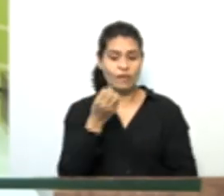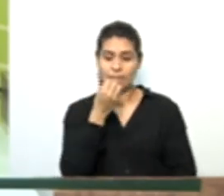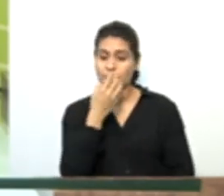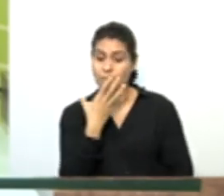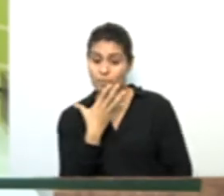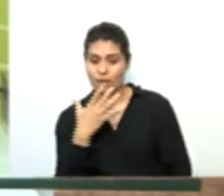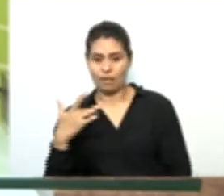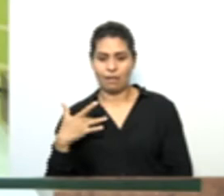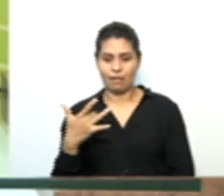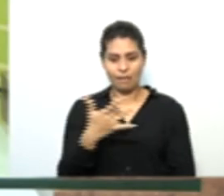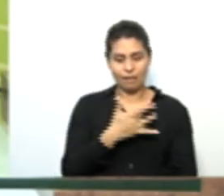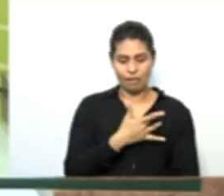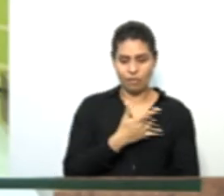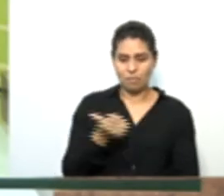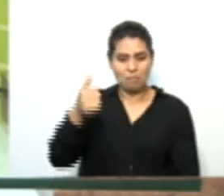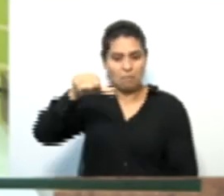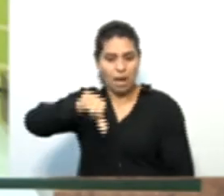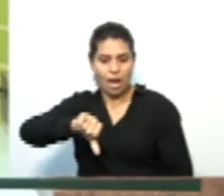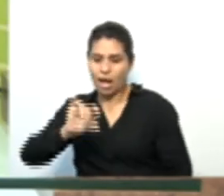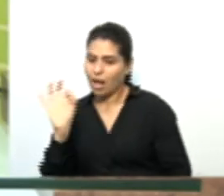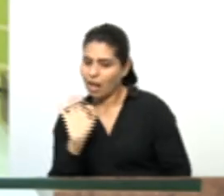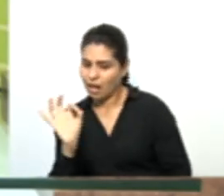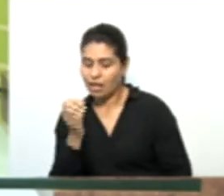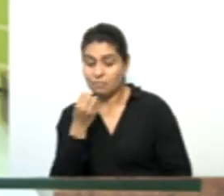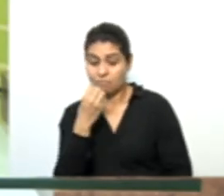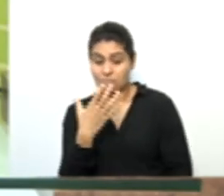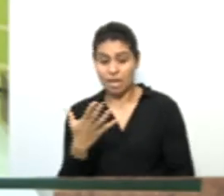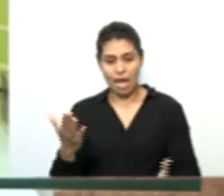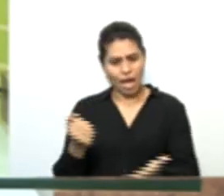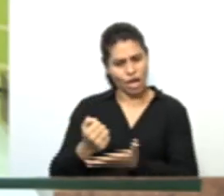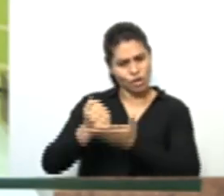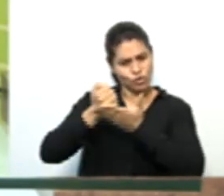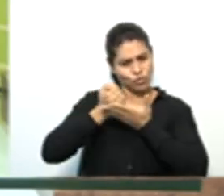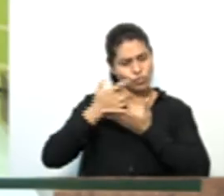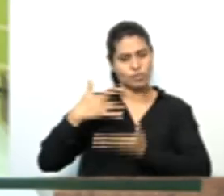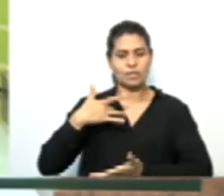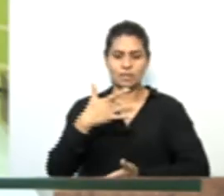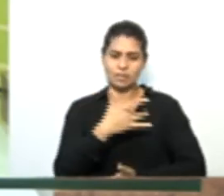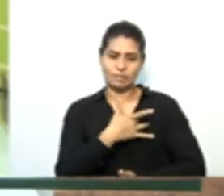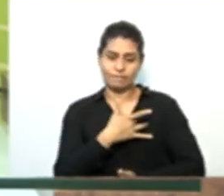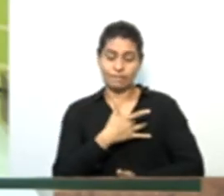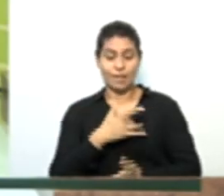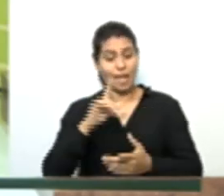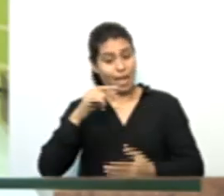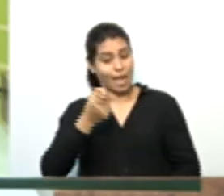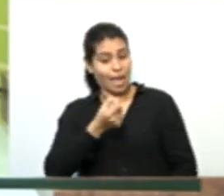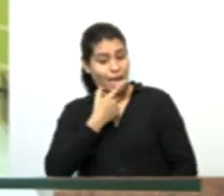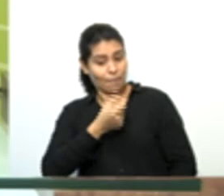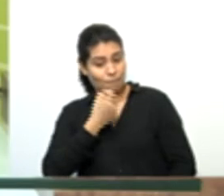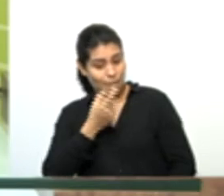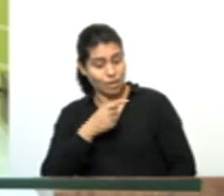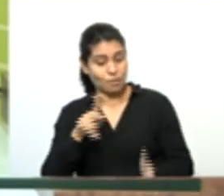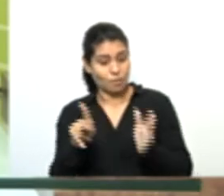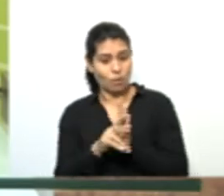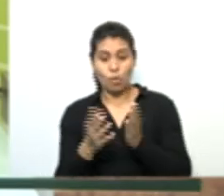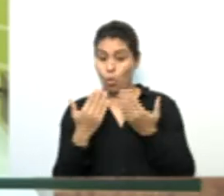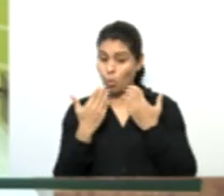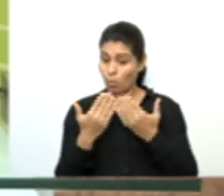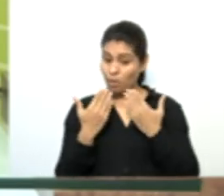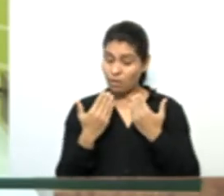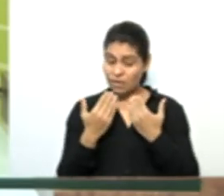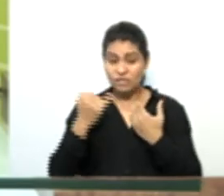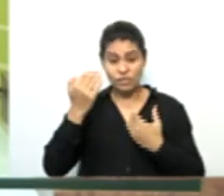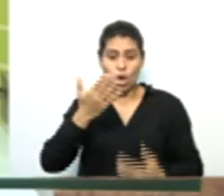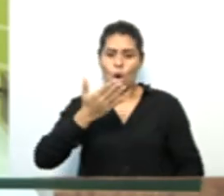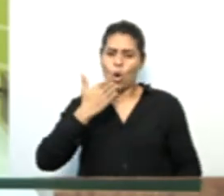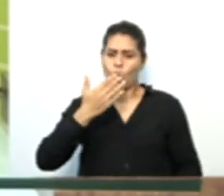nossa saúde, e sim beneficiam a nossa saúde, porque remédio é comida. Se você se alimenta bem, você vai ser uma